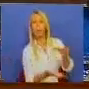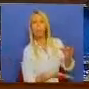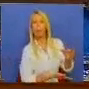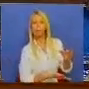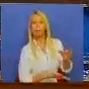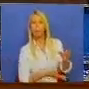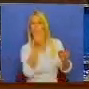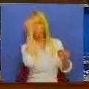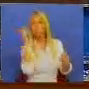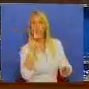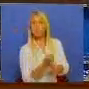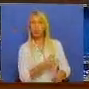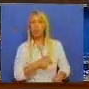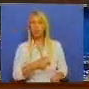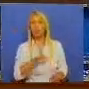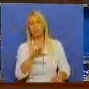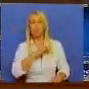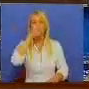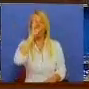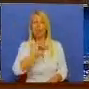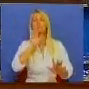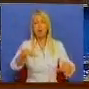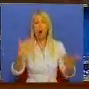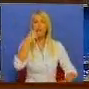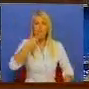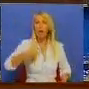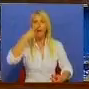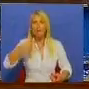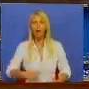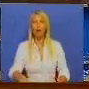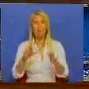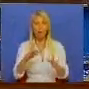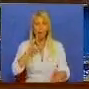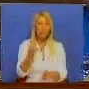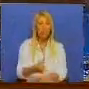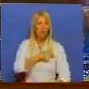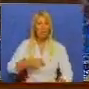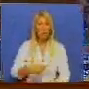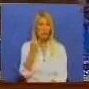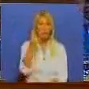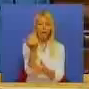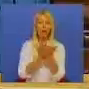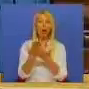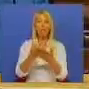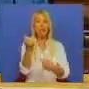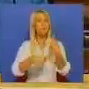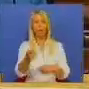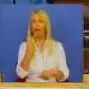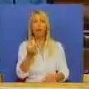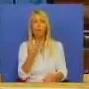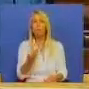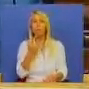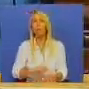Ministro, pode falhar em muitas coisas. Na fiscalização, o Estado, numa economia de mercado, não pode falhar. E, finalmente,